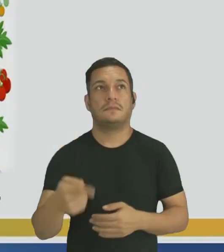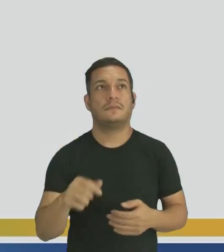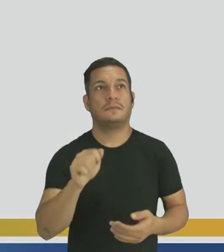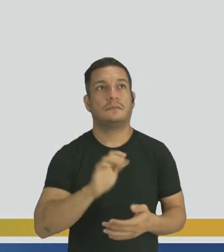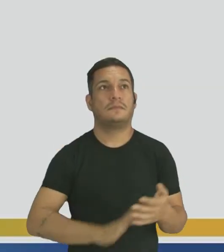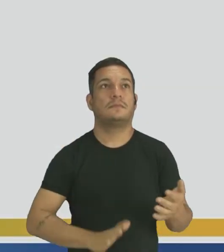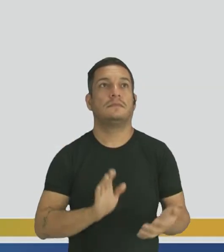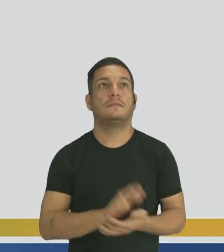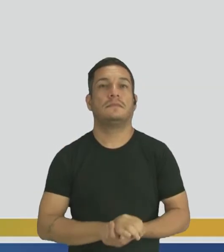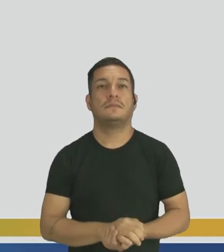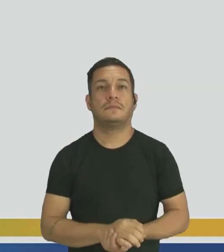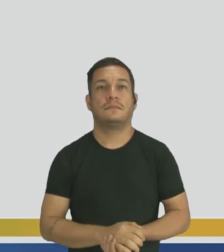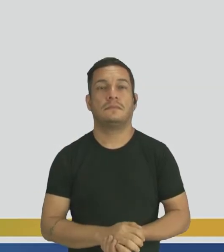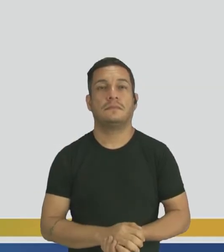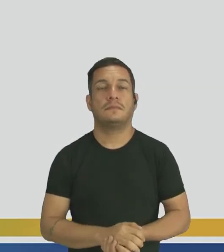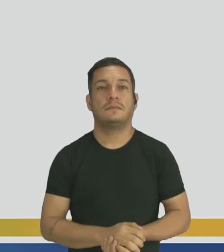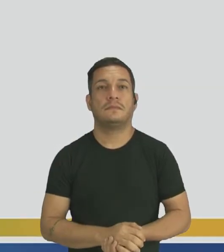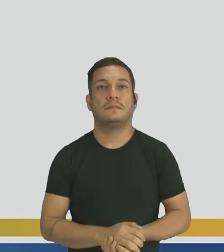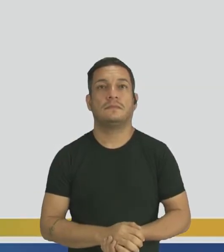atividade.